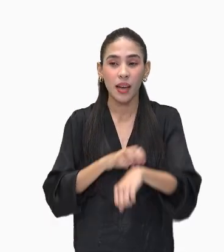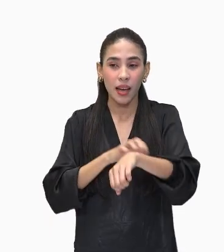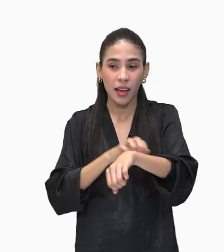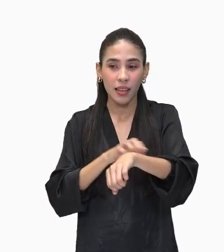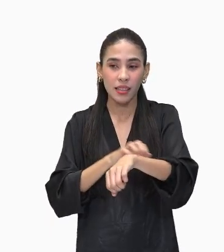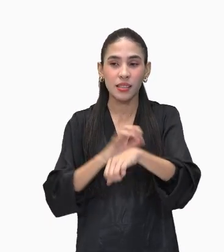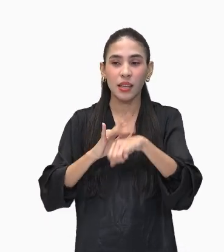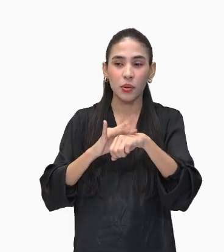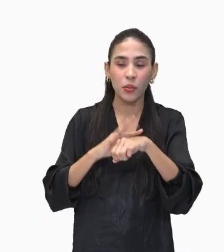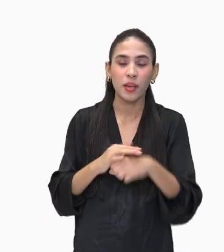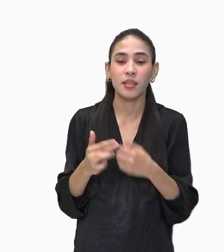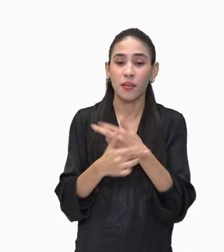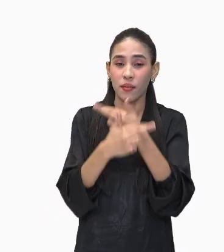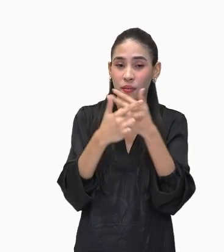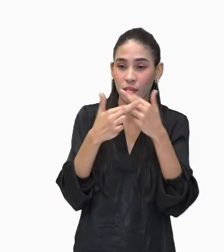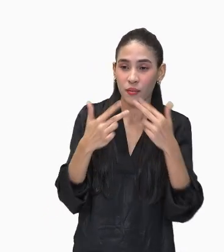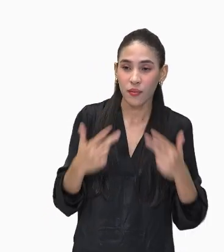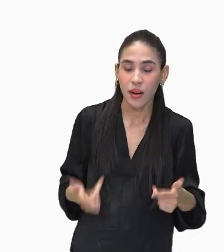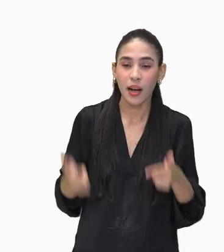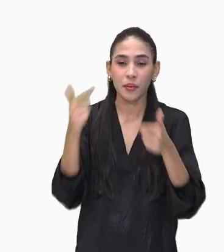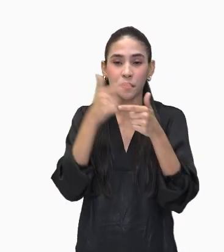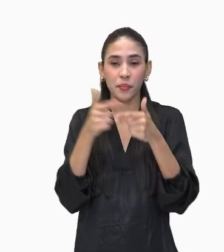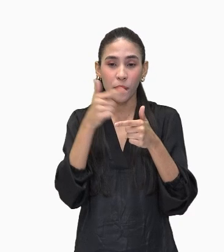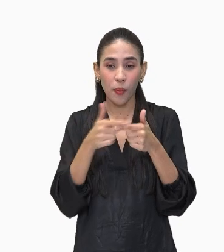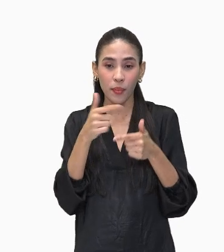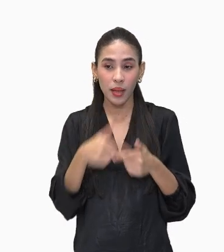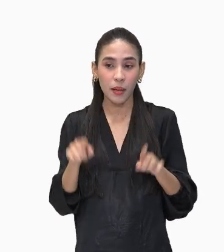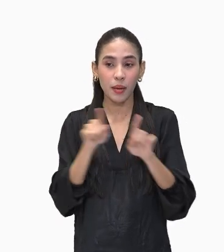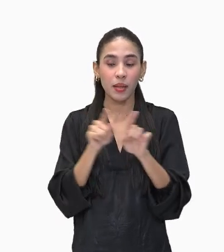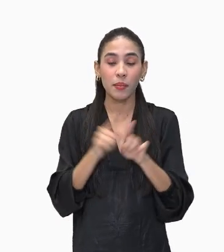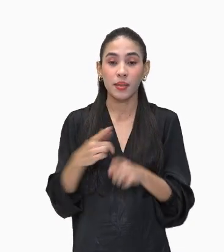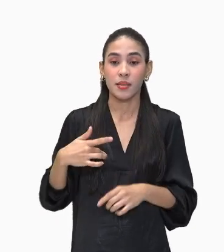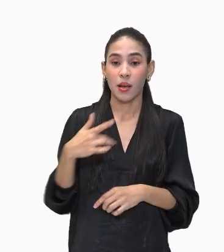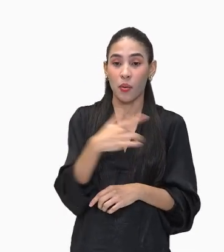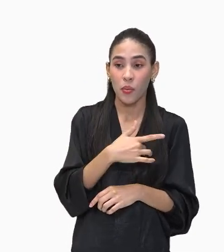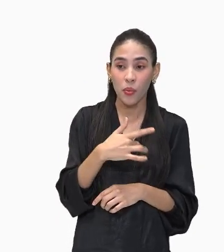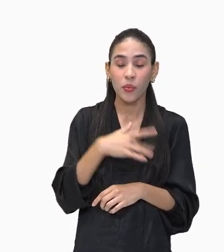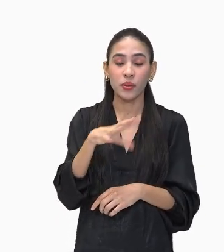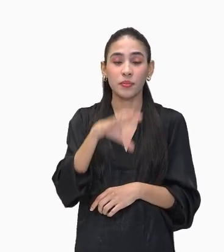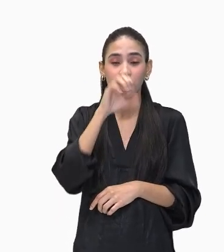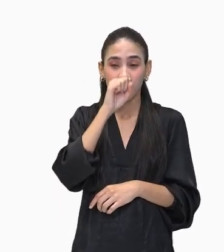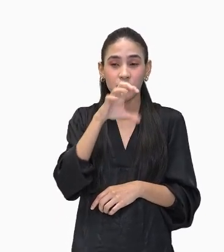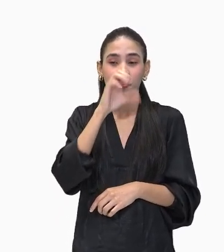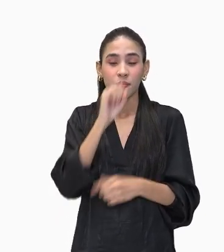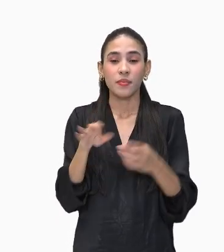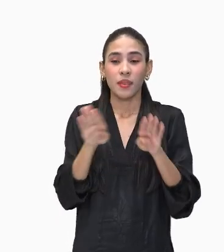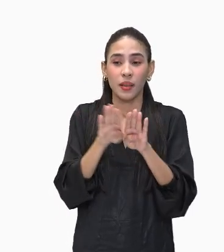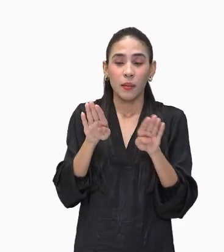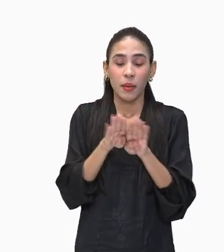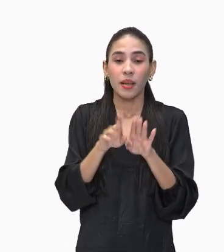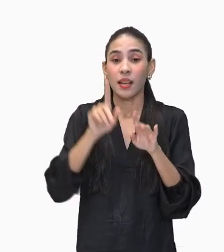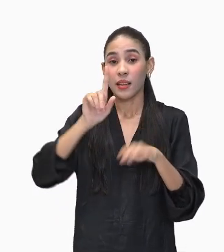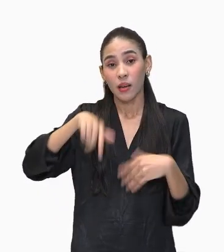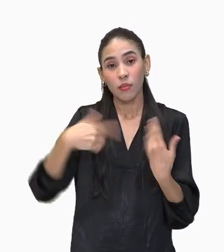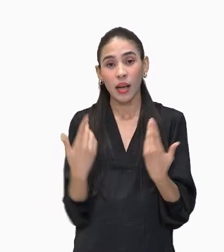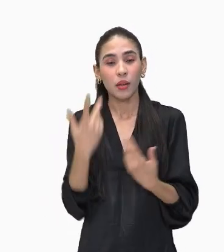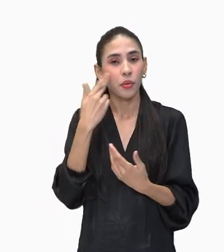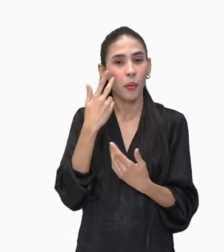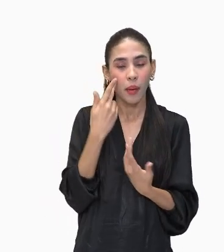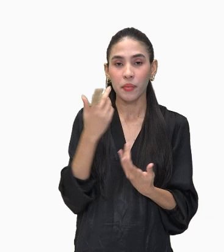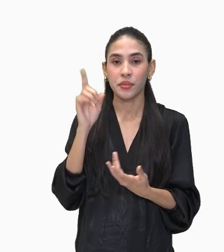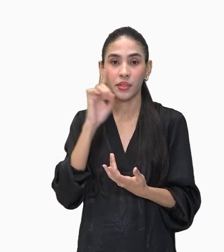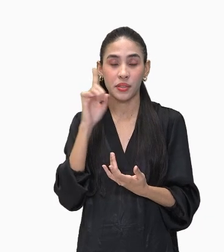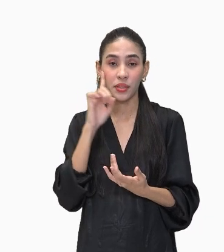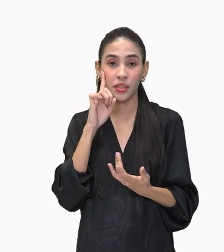alergias, né? Vários tipos de alergias e vários problemas de saúde aí. Então, assim, é comum no nosso dia a